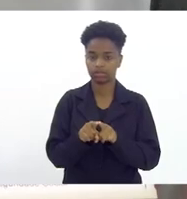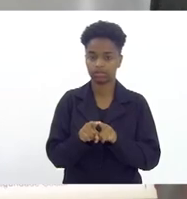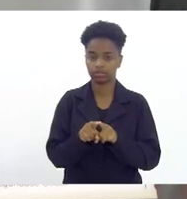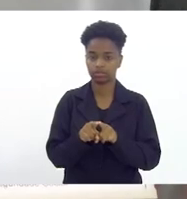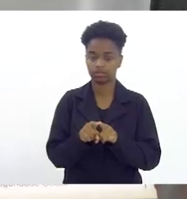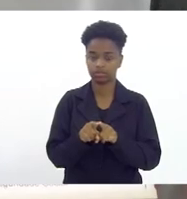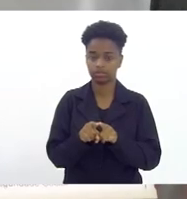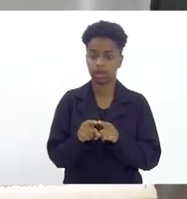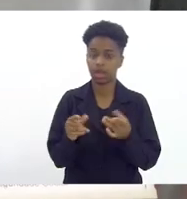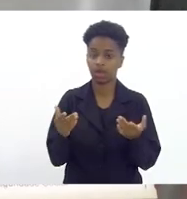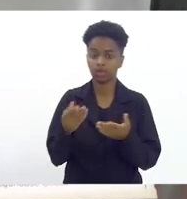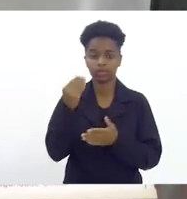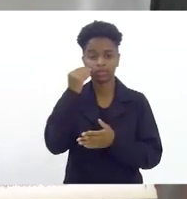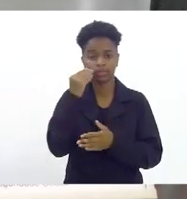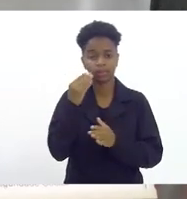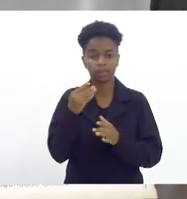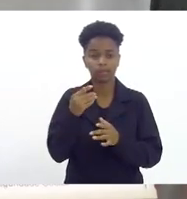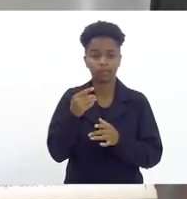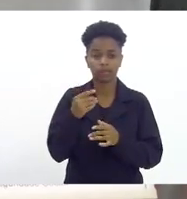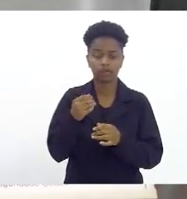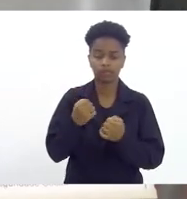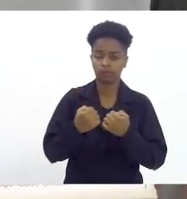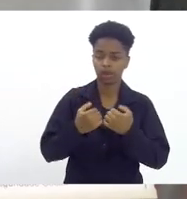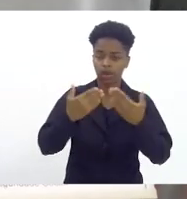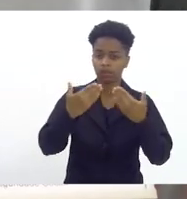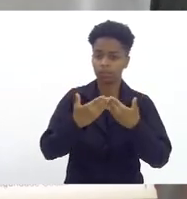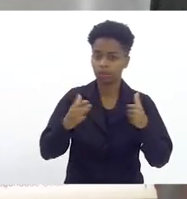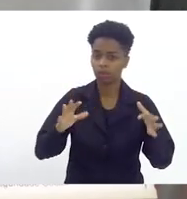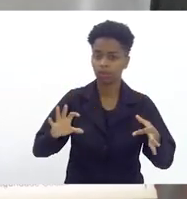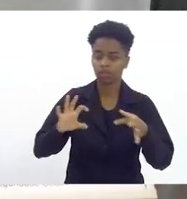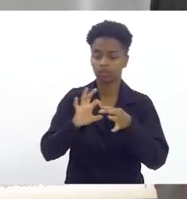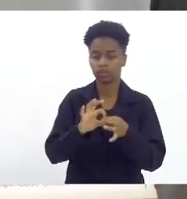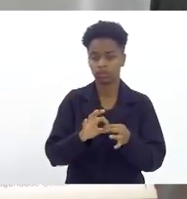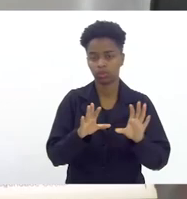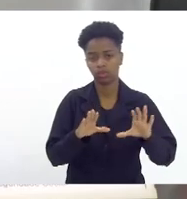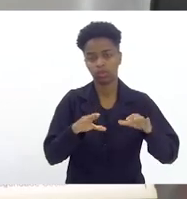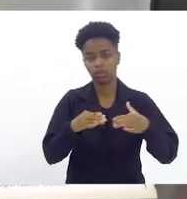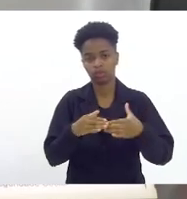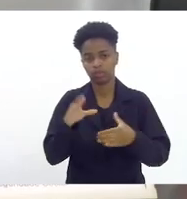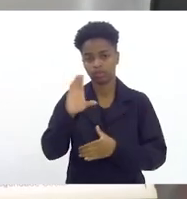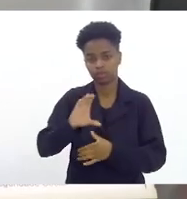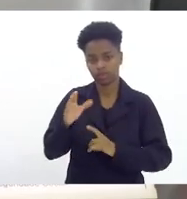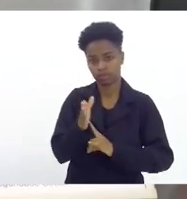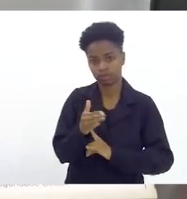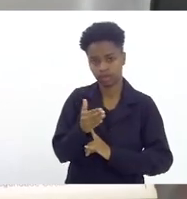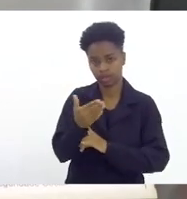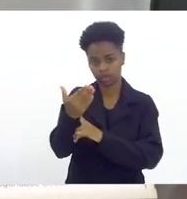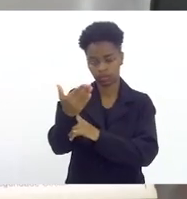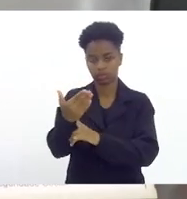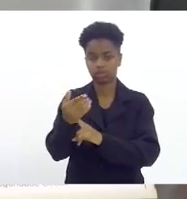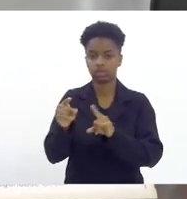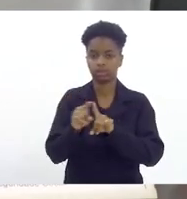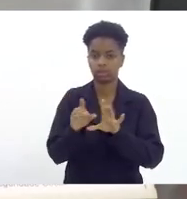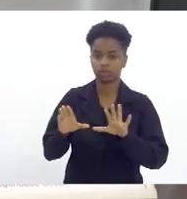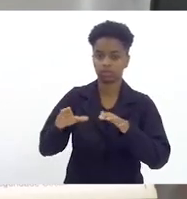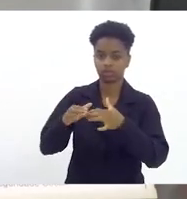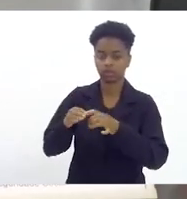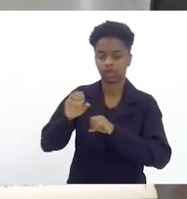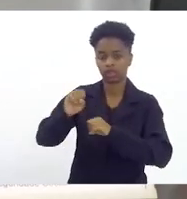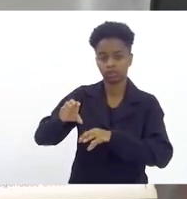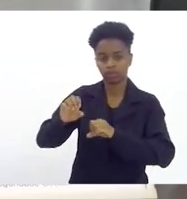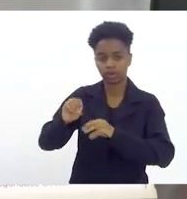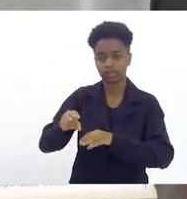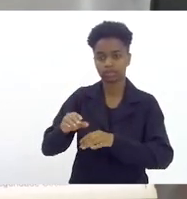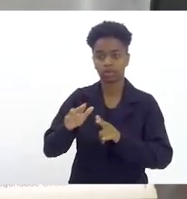caminhando para possibilidade da gente fazer uma audiência pública conjunta com a comissão de ciência e tecnologia e a comissão de educação